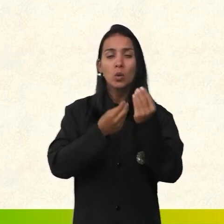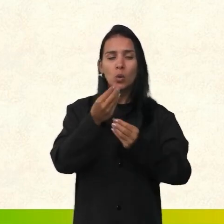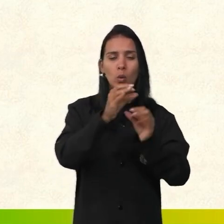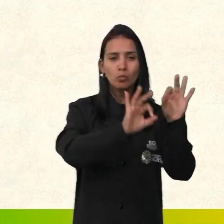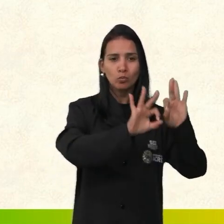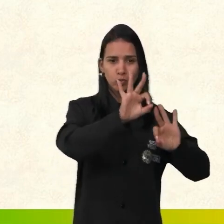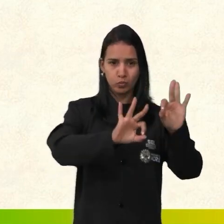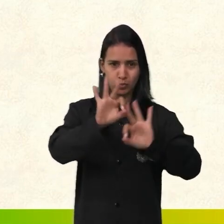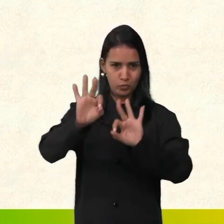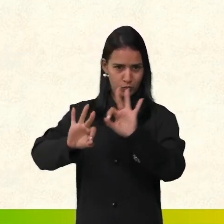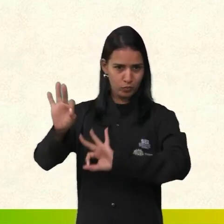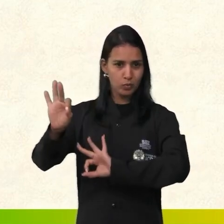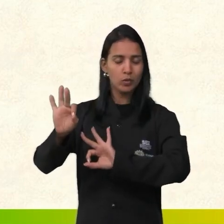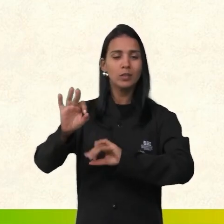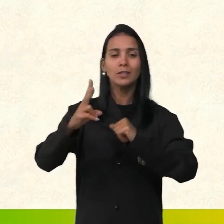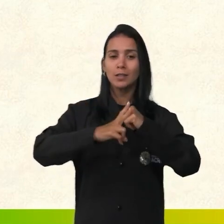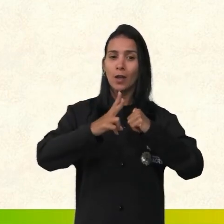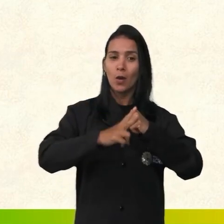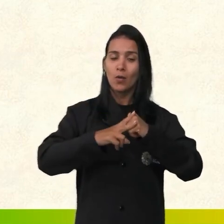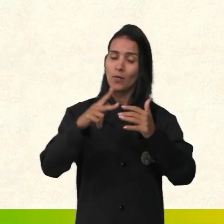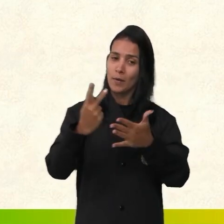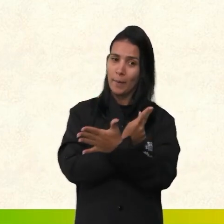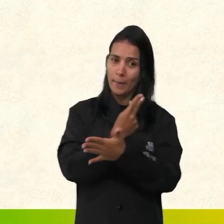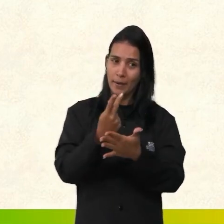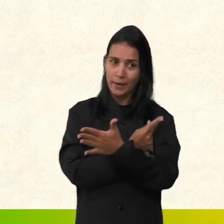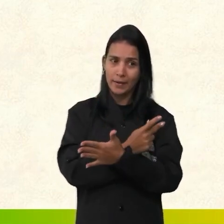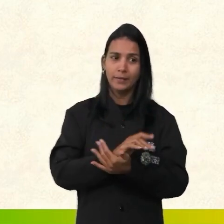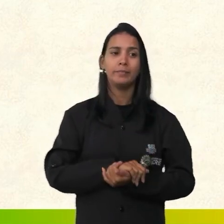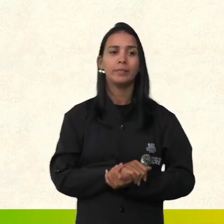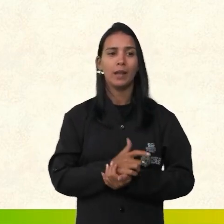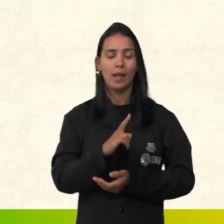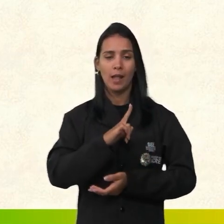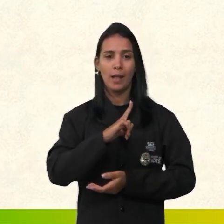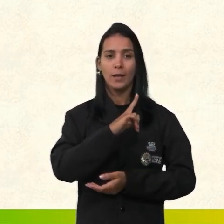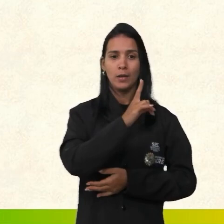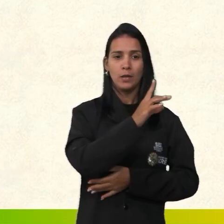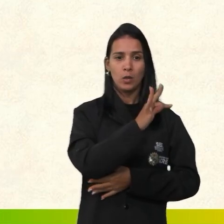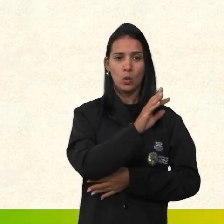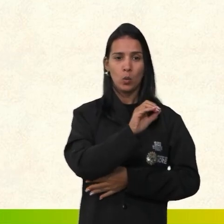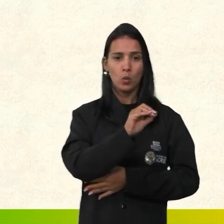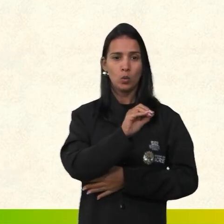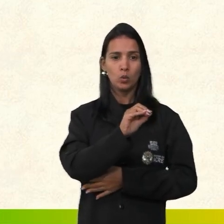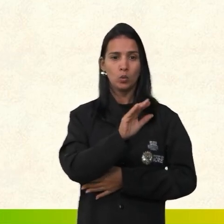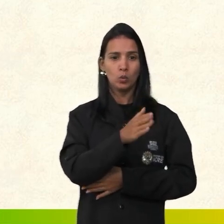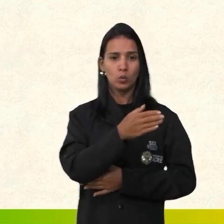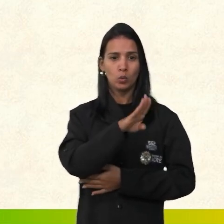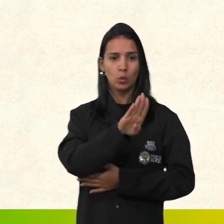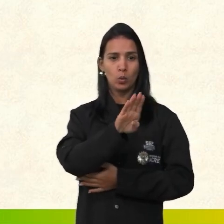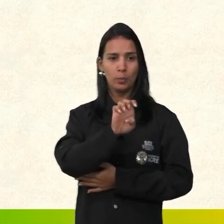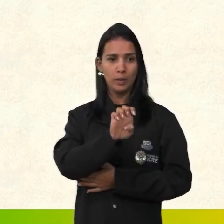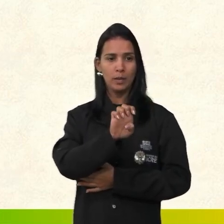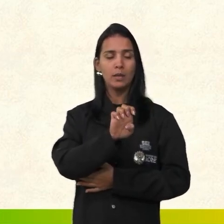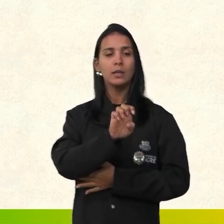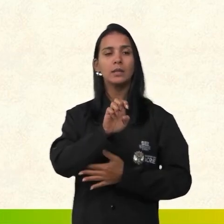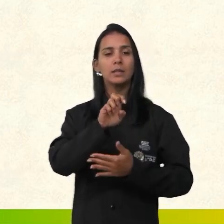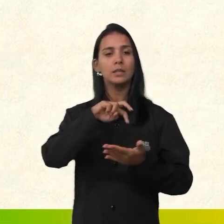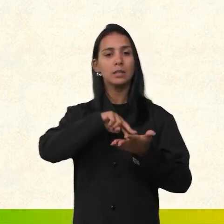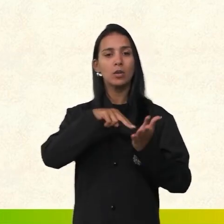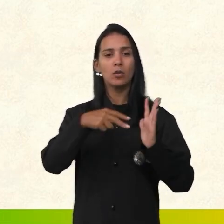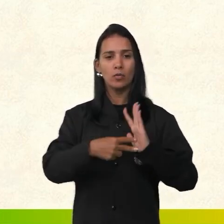aqui a questão dos verbos irregulares? Nós temos o to be, que no passado fica was ou